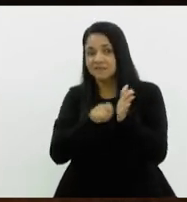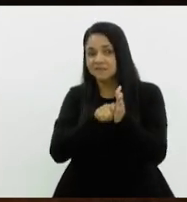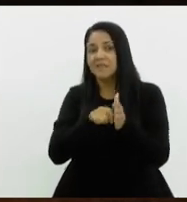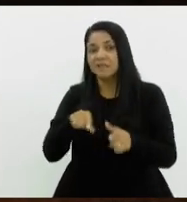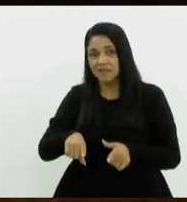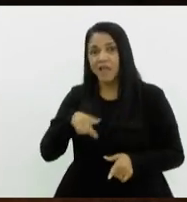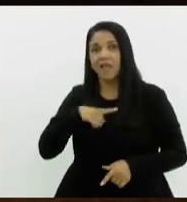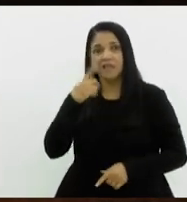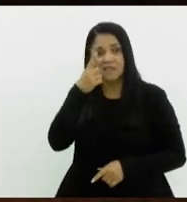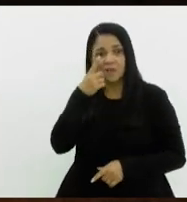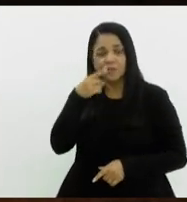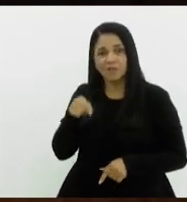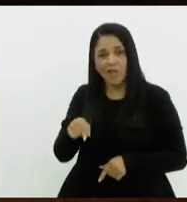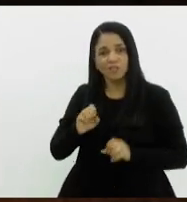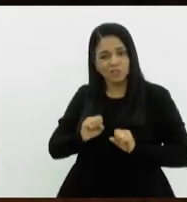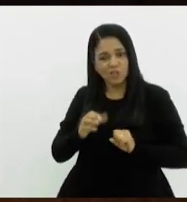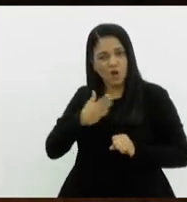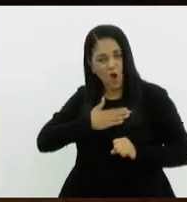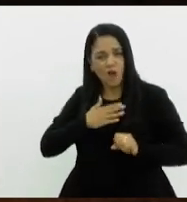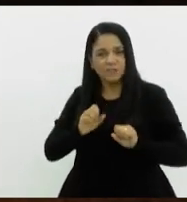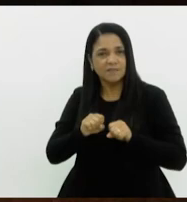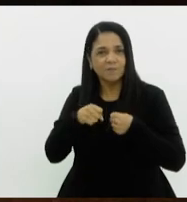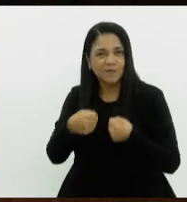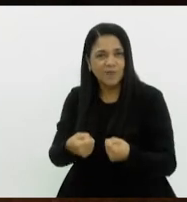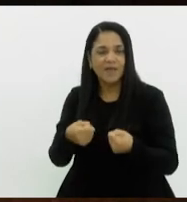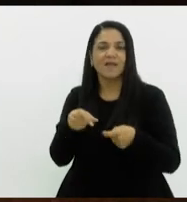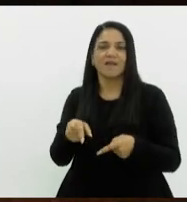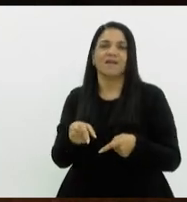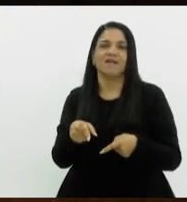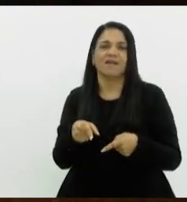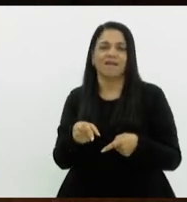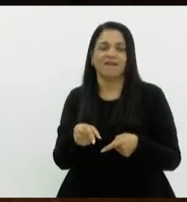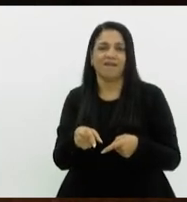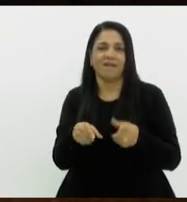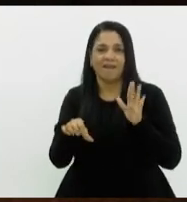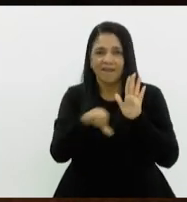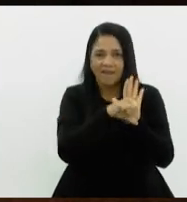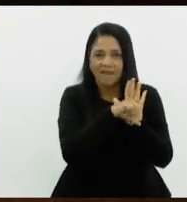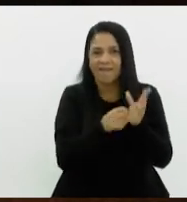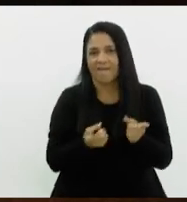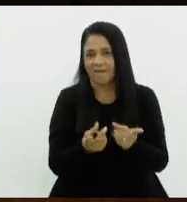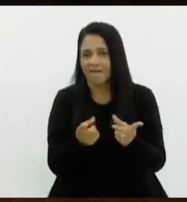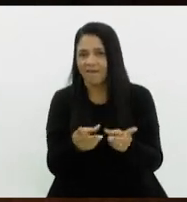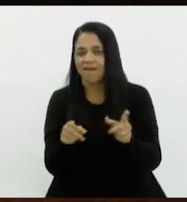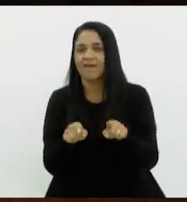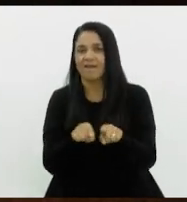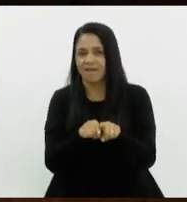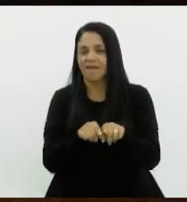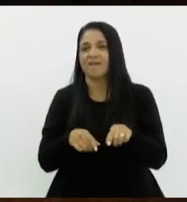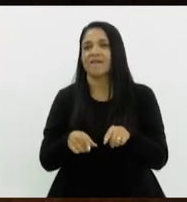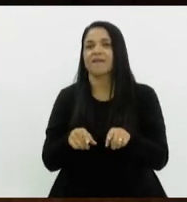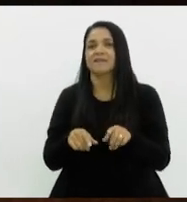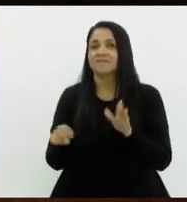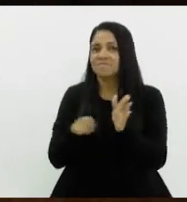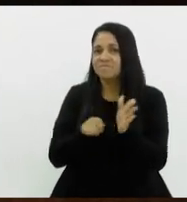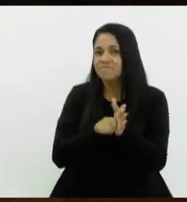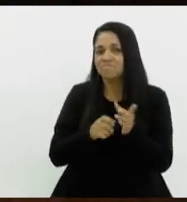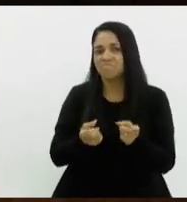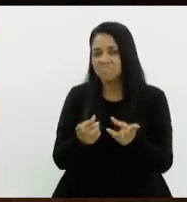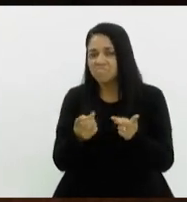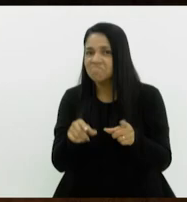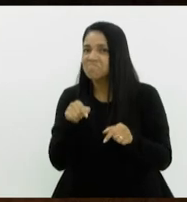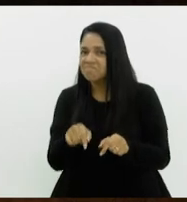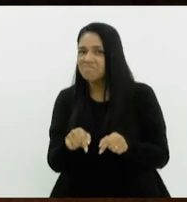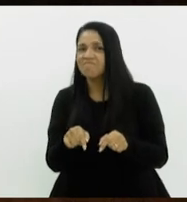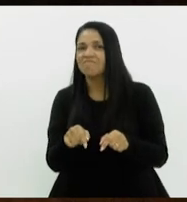nessa casa, que adora defender traficante, que adora flexibilizar a norma culta da nossa língua, dizendo, inclusive, que traficante de droga,